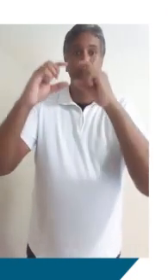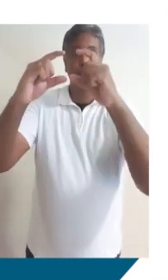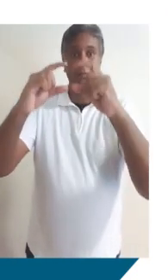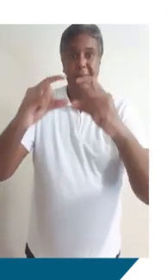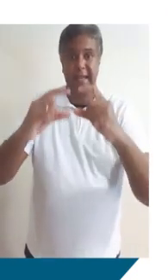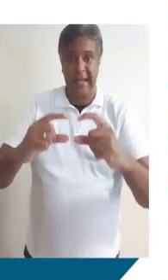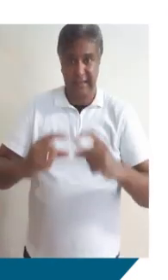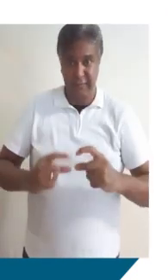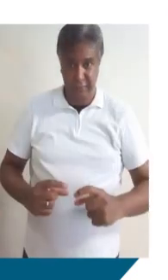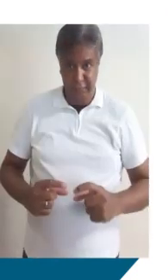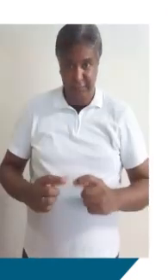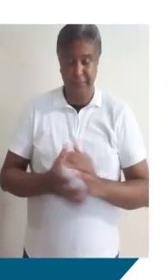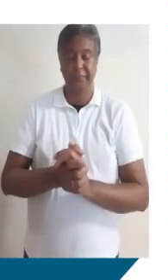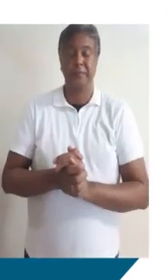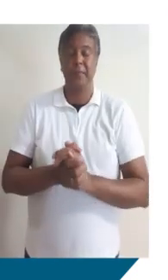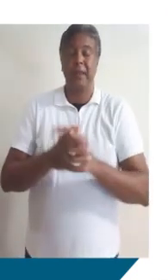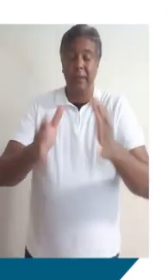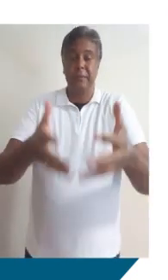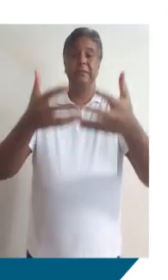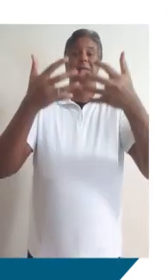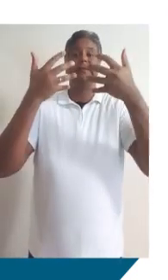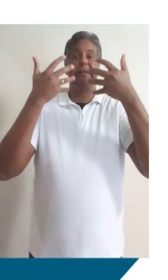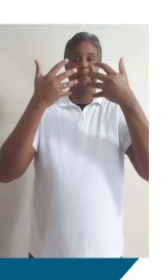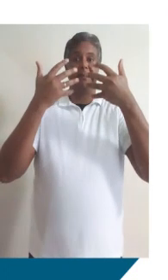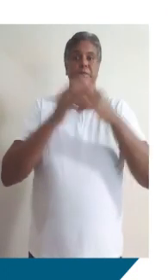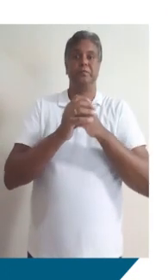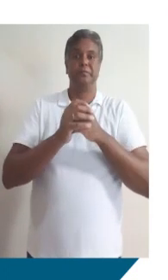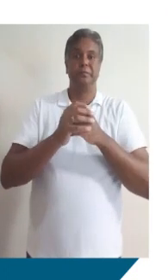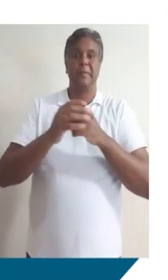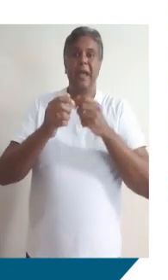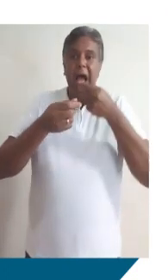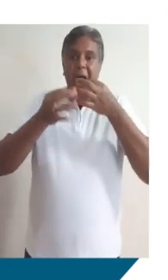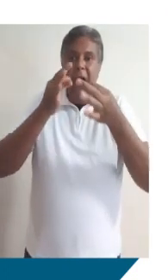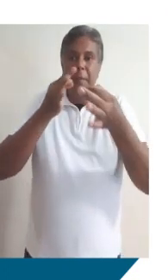aqui que talvez esteja te chamando a atenção, que é a argumentação. Mas dele